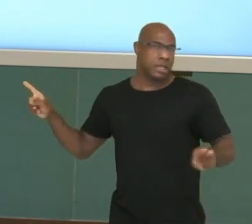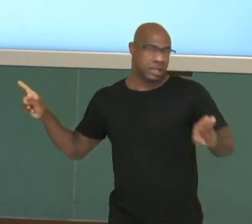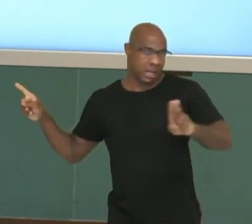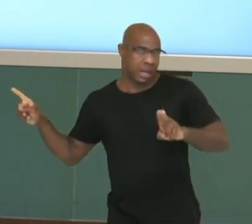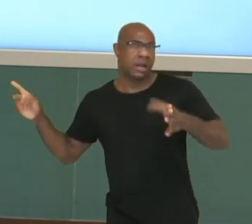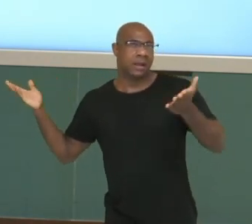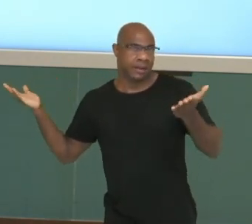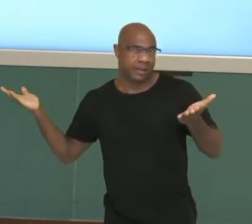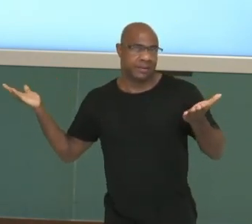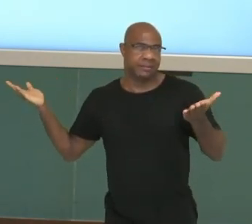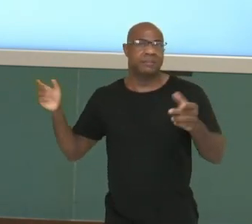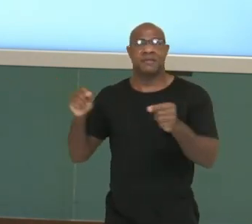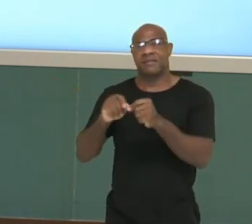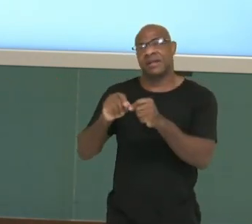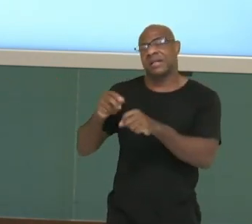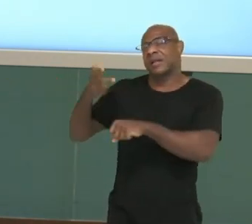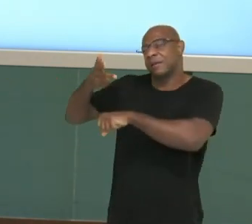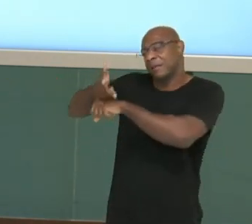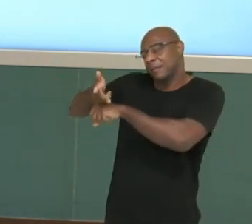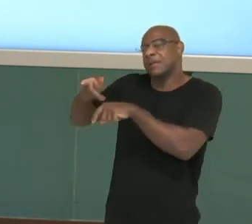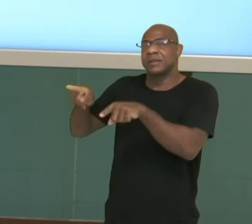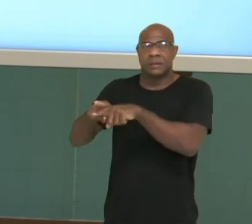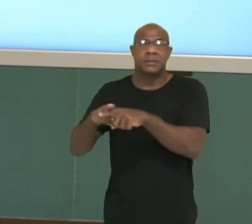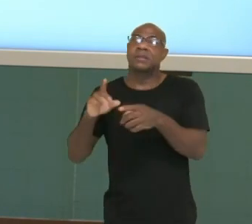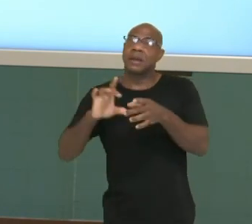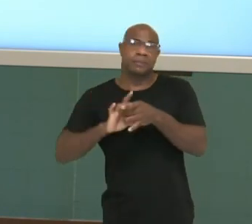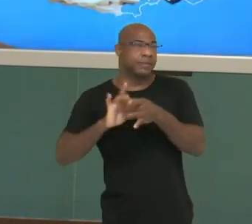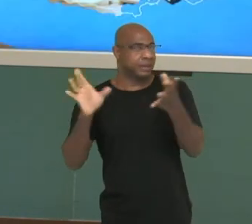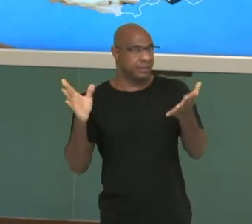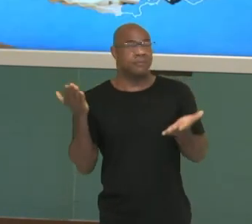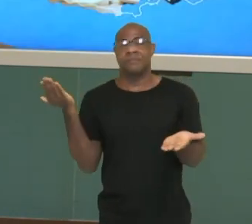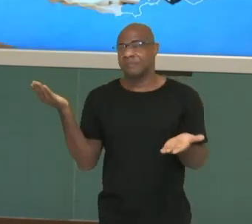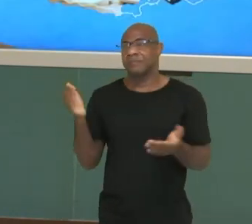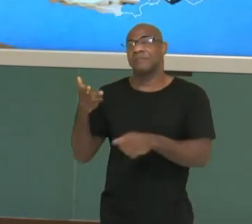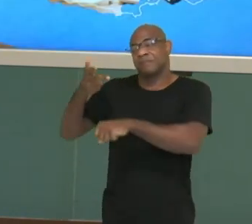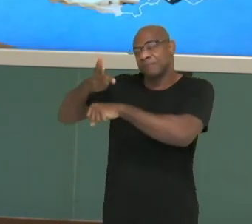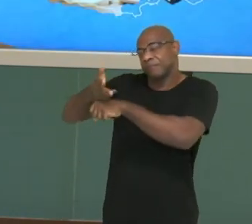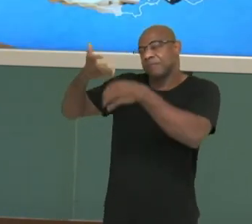a elaboração deste vídeo também está à disposição.